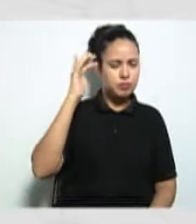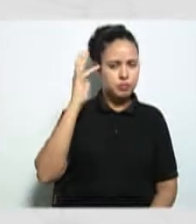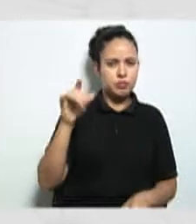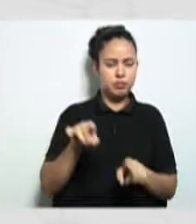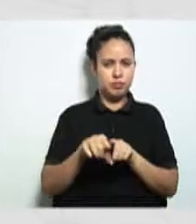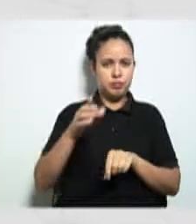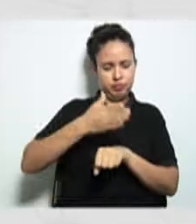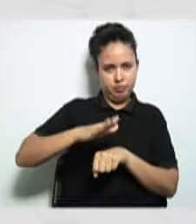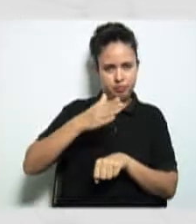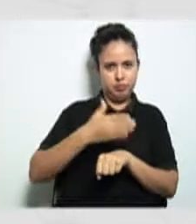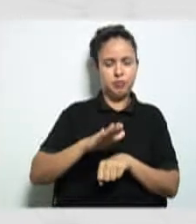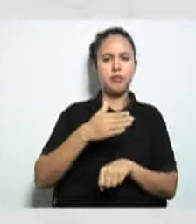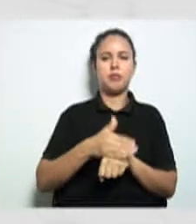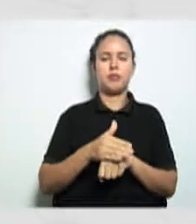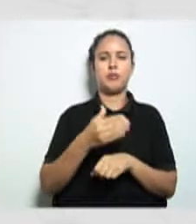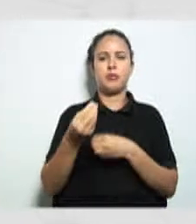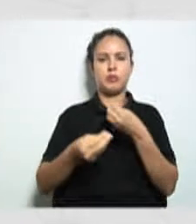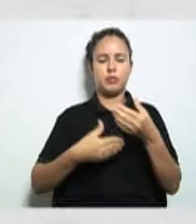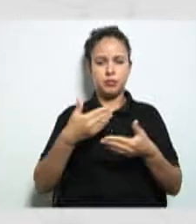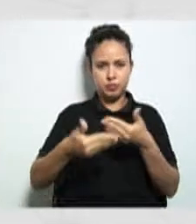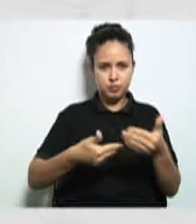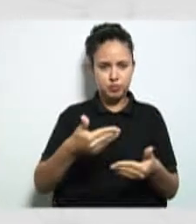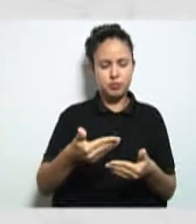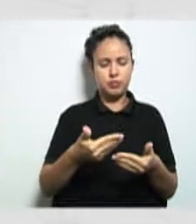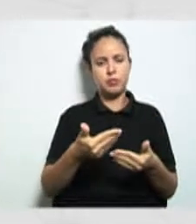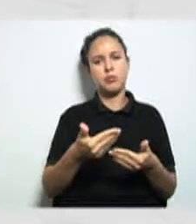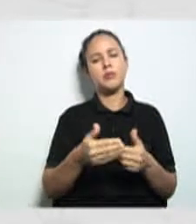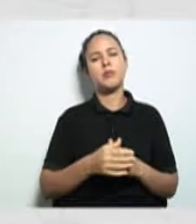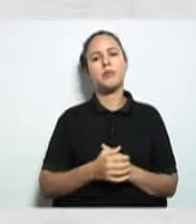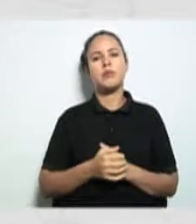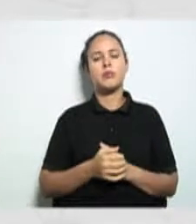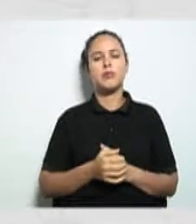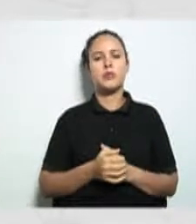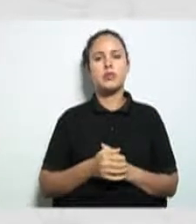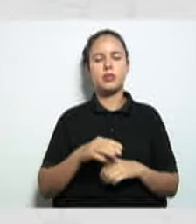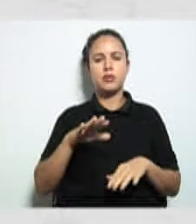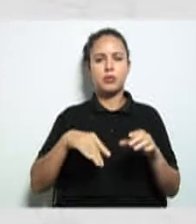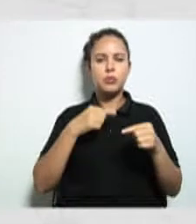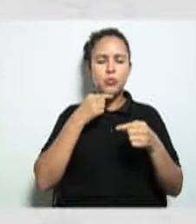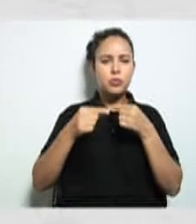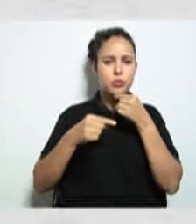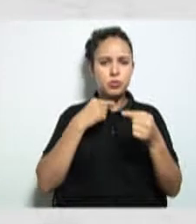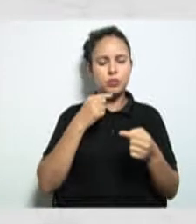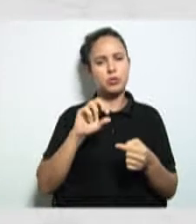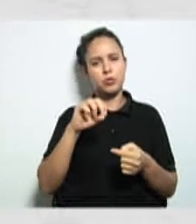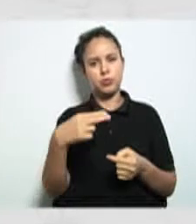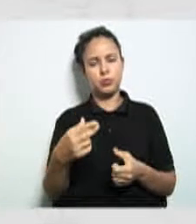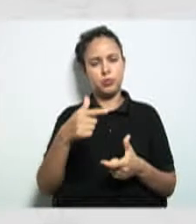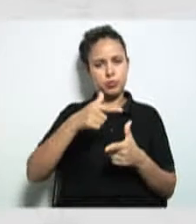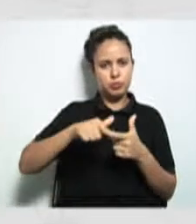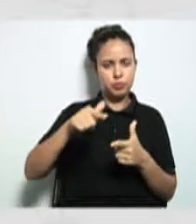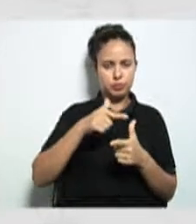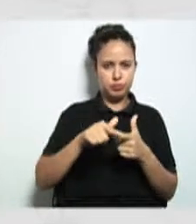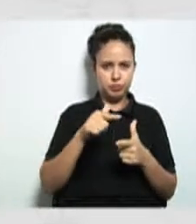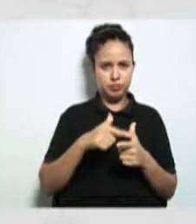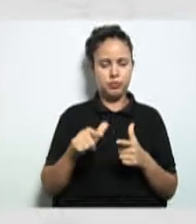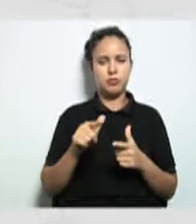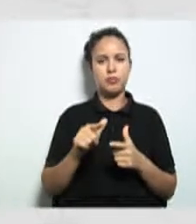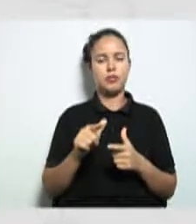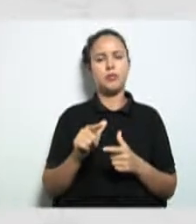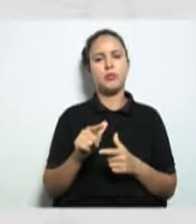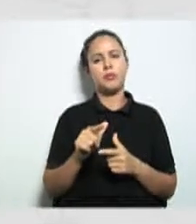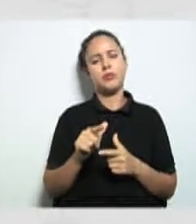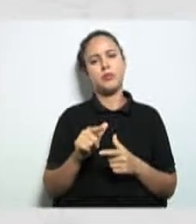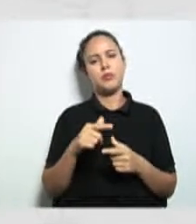de processos. Parte de uma dúvida ou problema e,